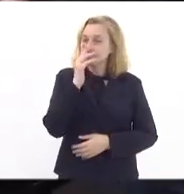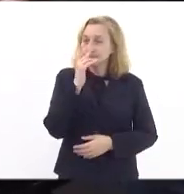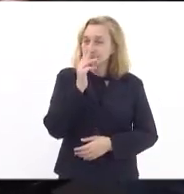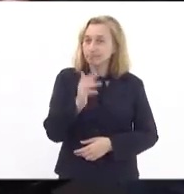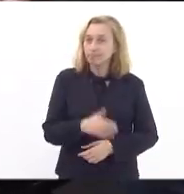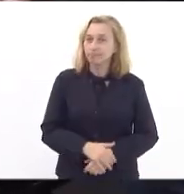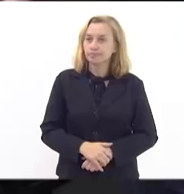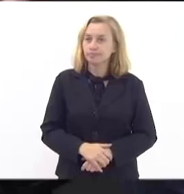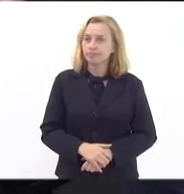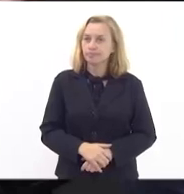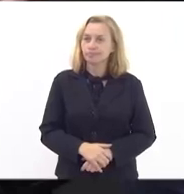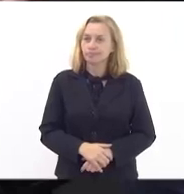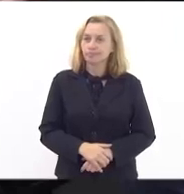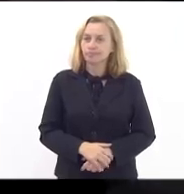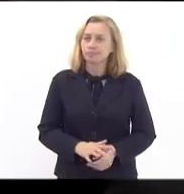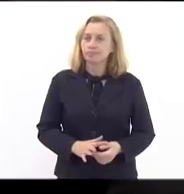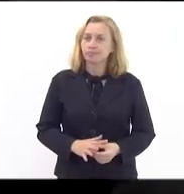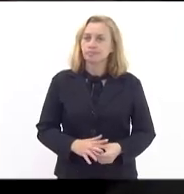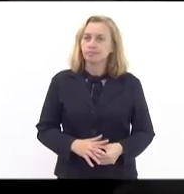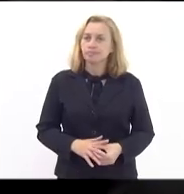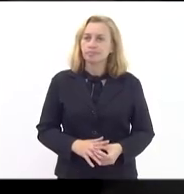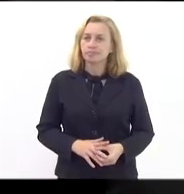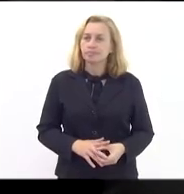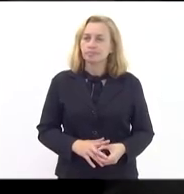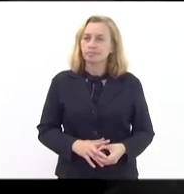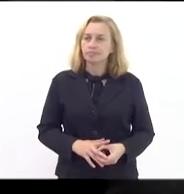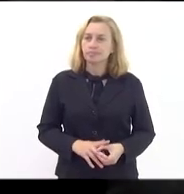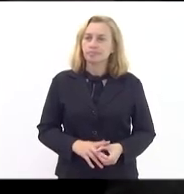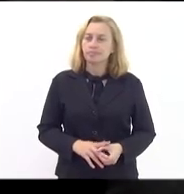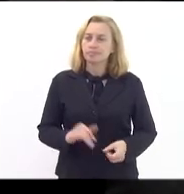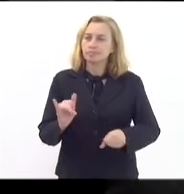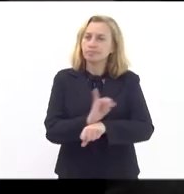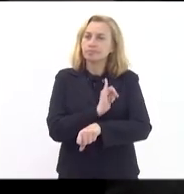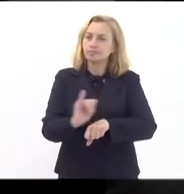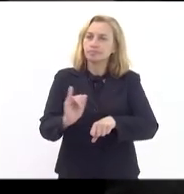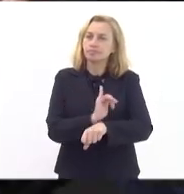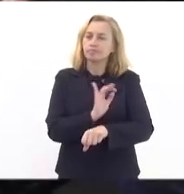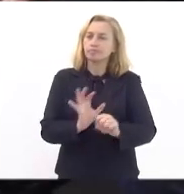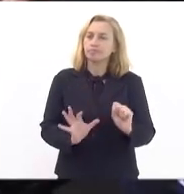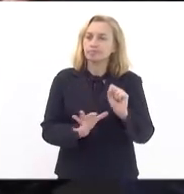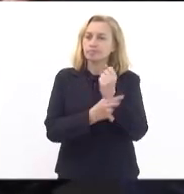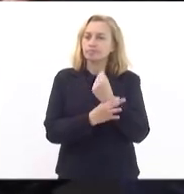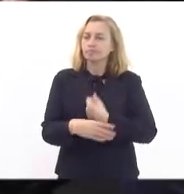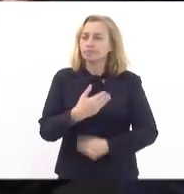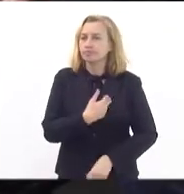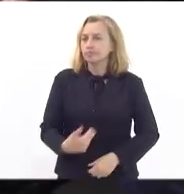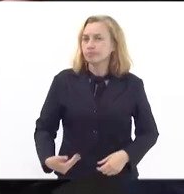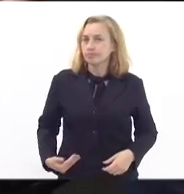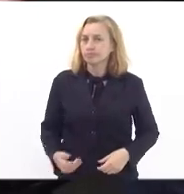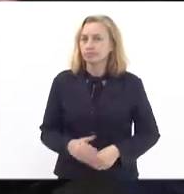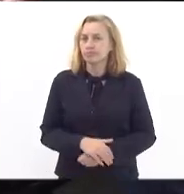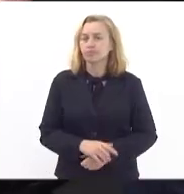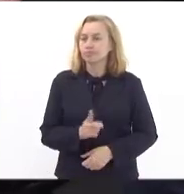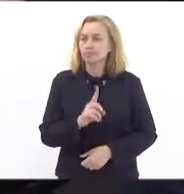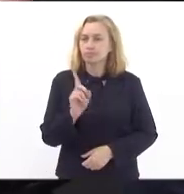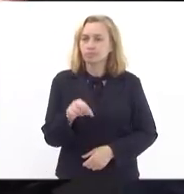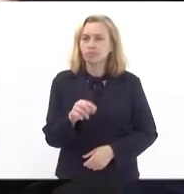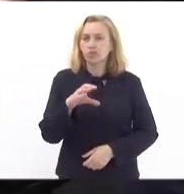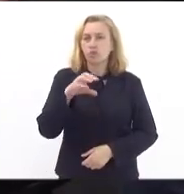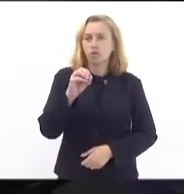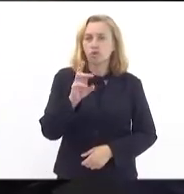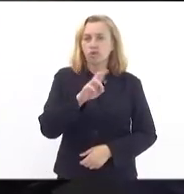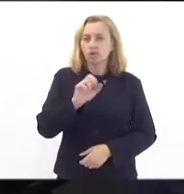parecendo que precisa na estratégia de Segurança Pública não é o coronel